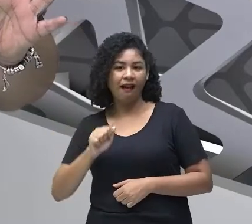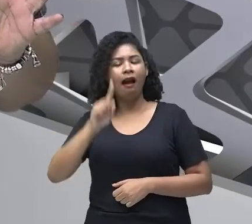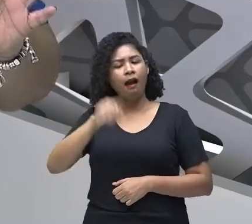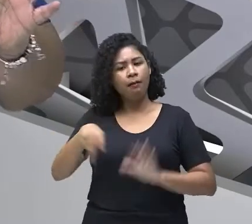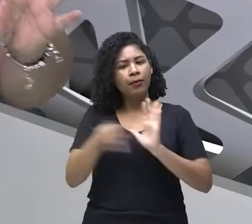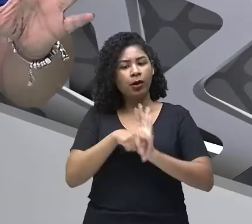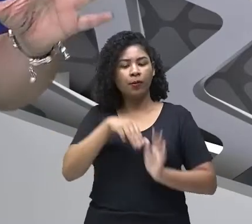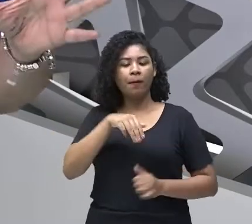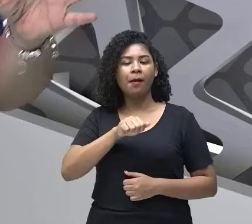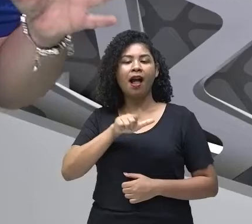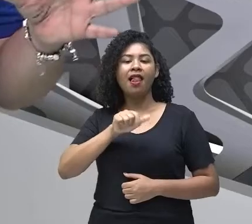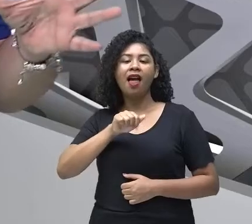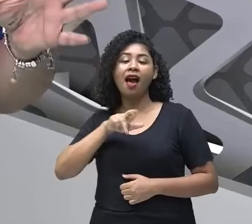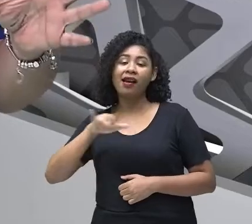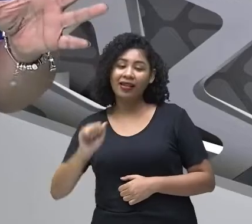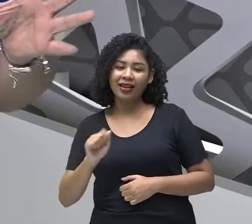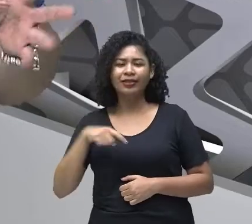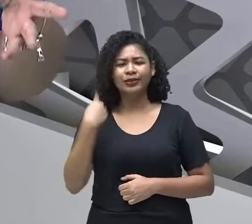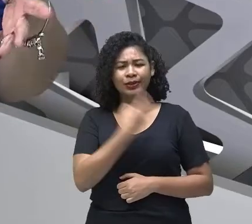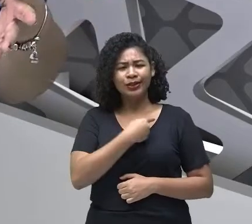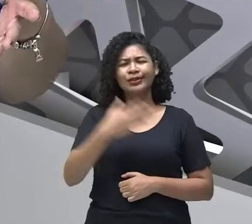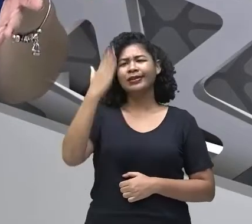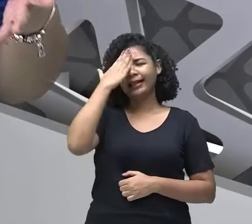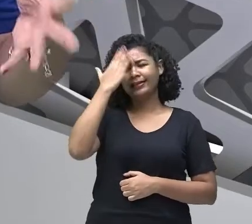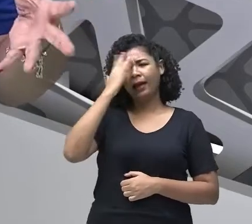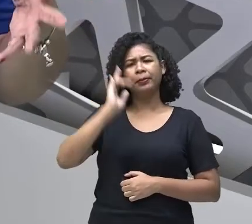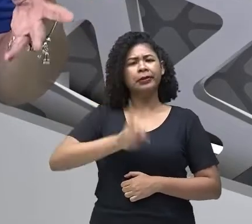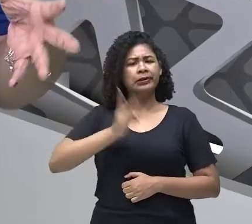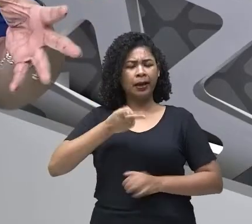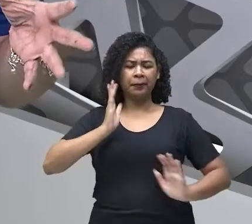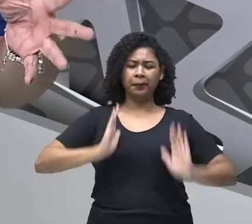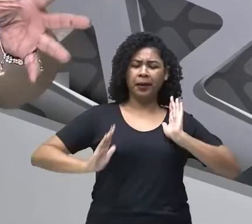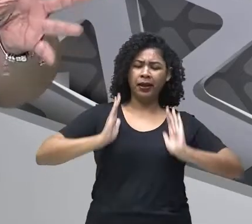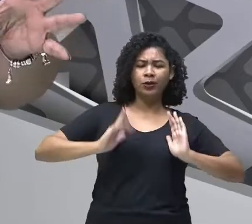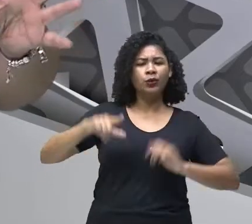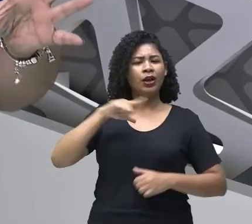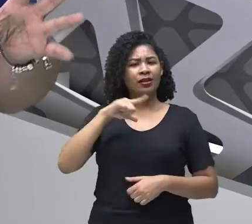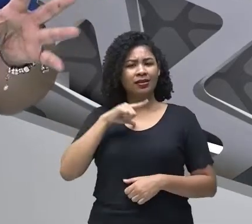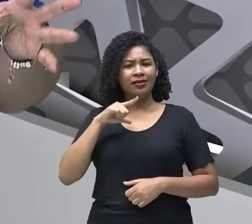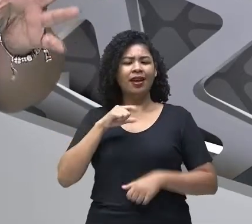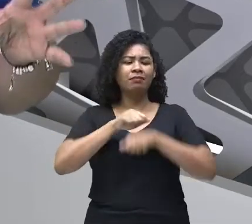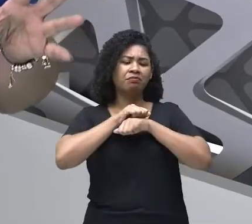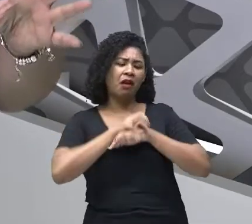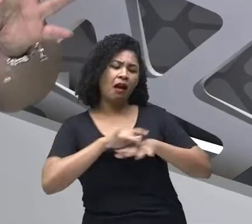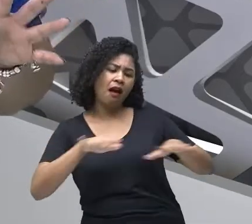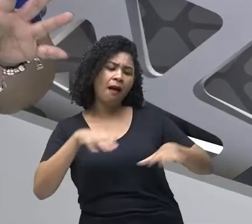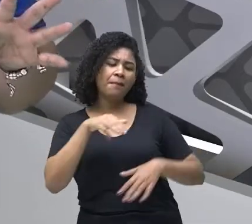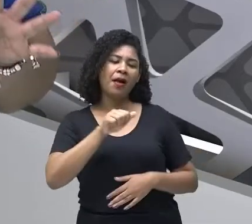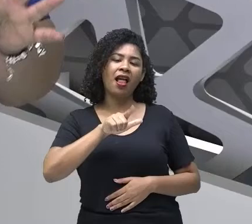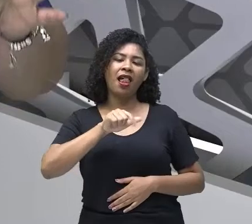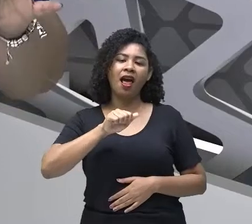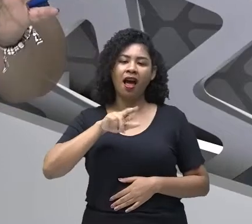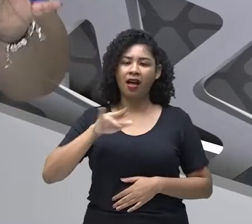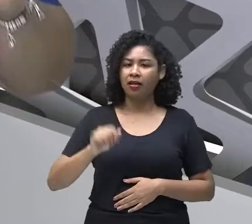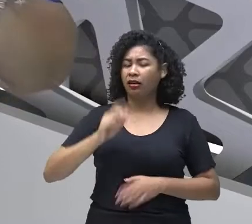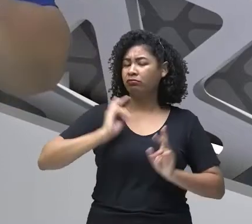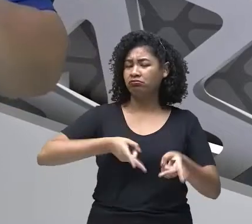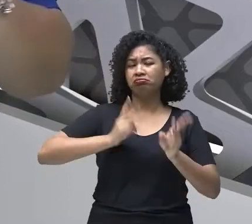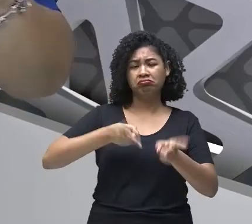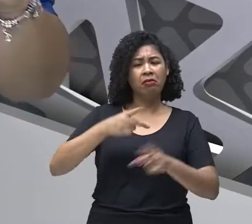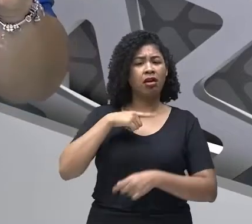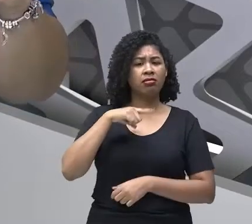endêmica, uma doença que a gente já aprendeu a conviver, que ela acontece sempre. Sempre teremos malária e